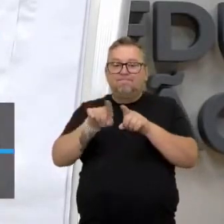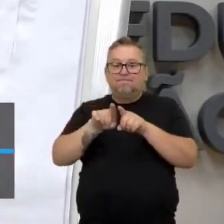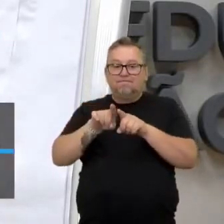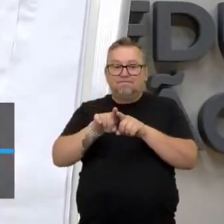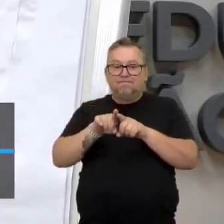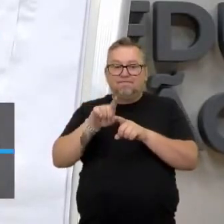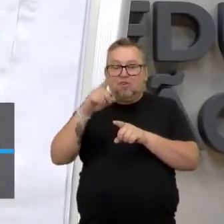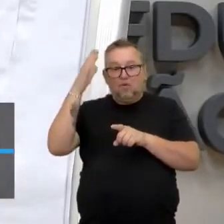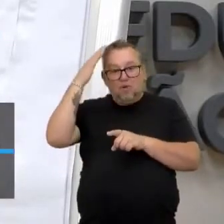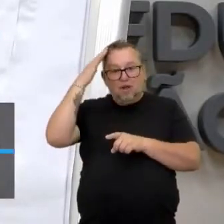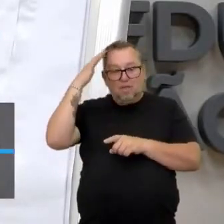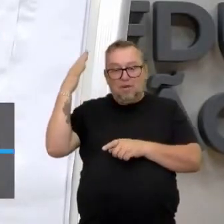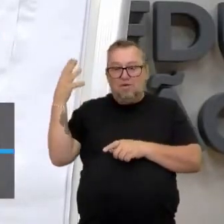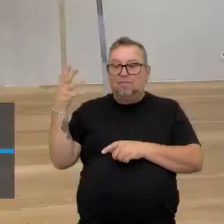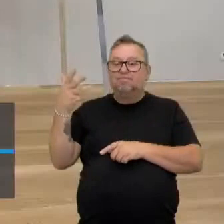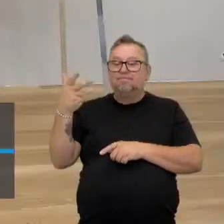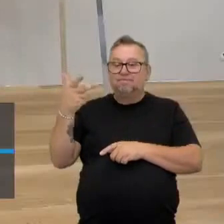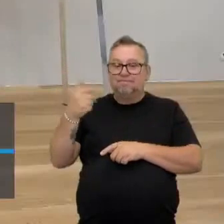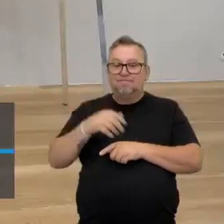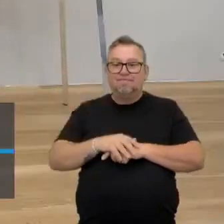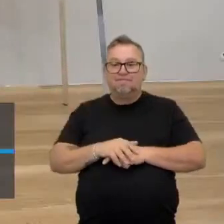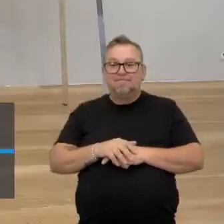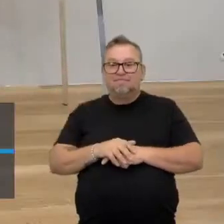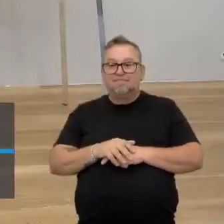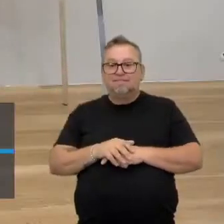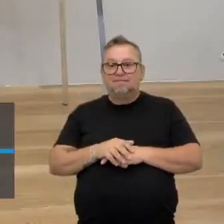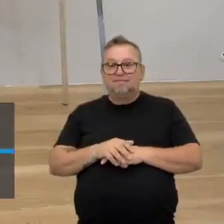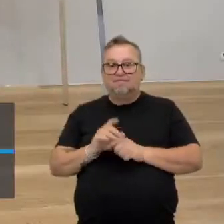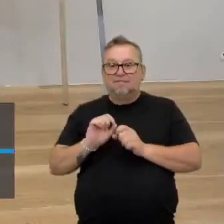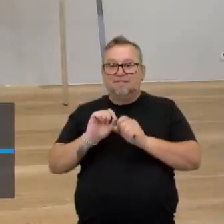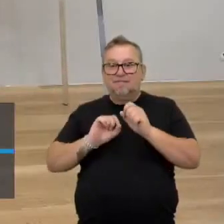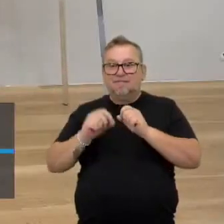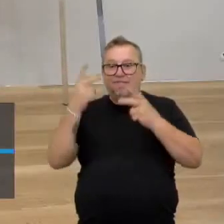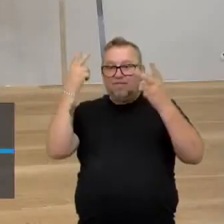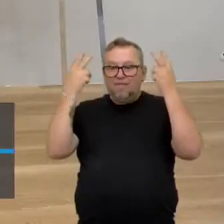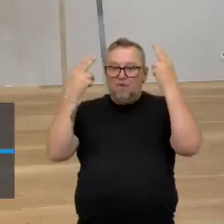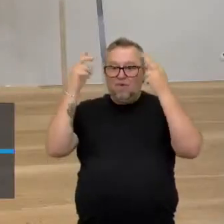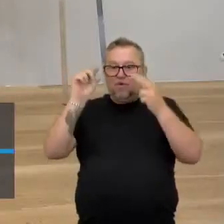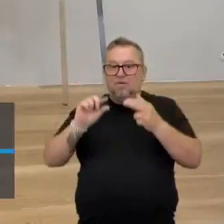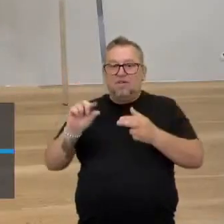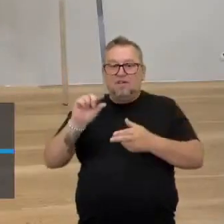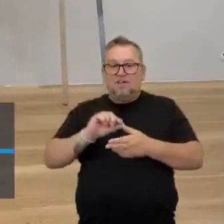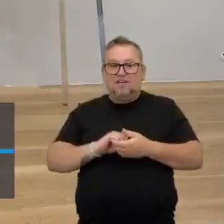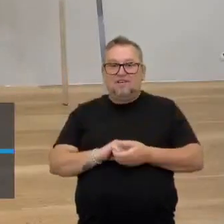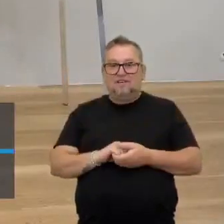o seu cabelo está muito bonito, viu, professor? Ah, muito obrigado. Eu tive que tirar um pouco dele.